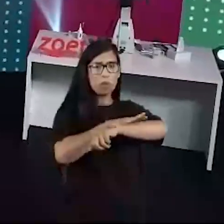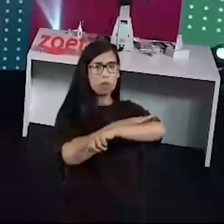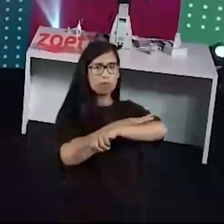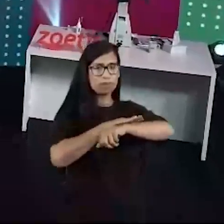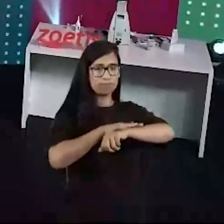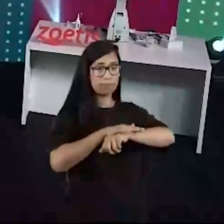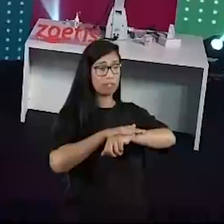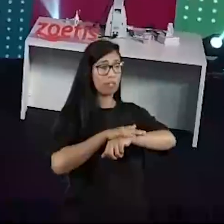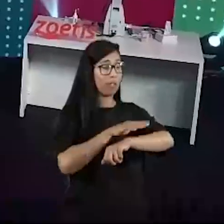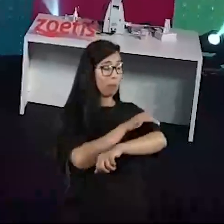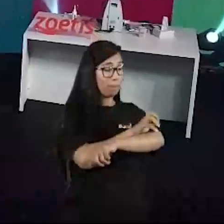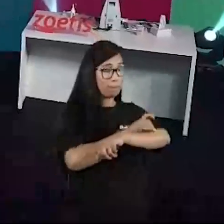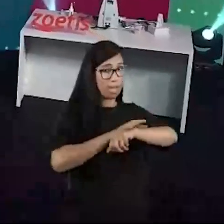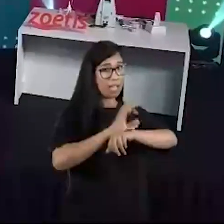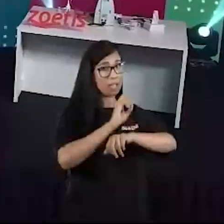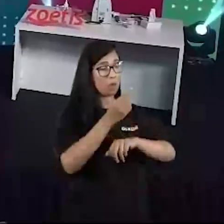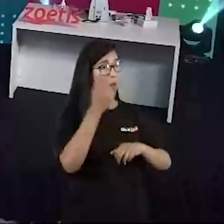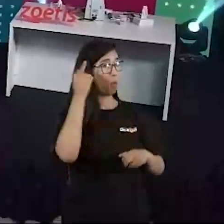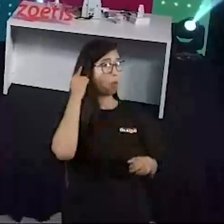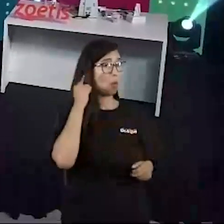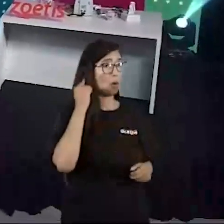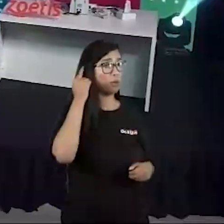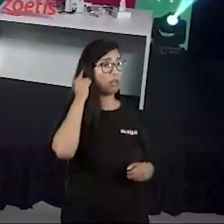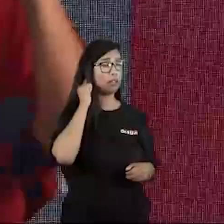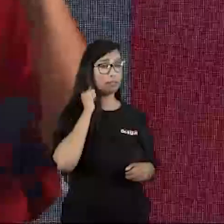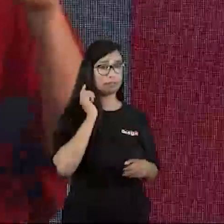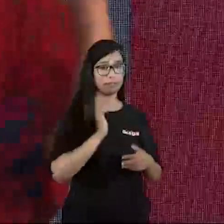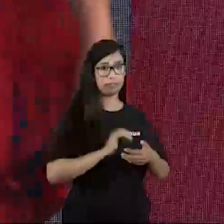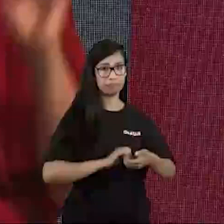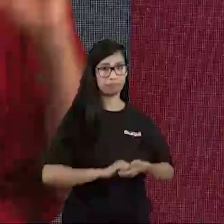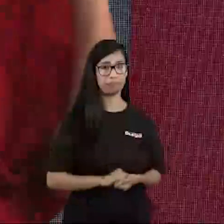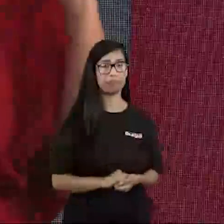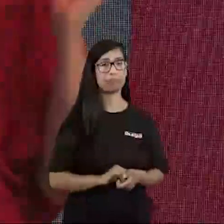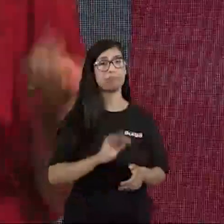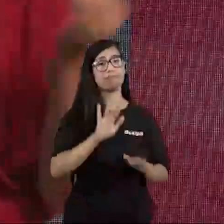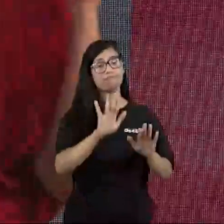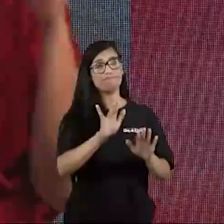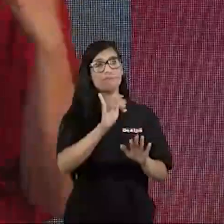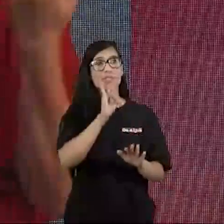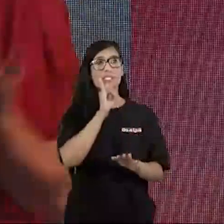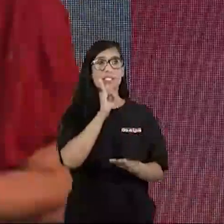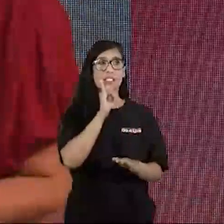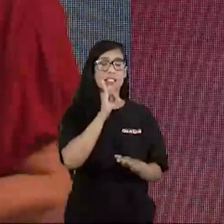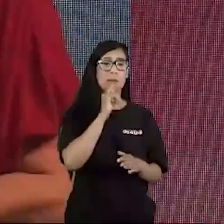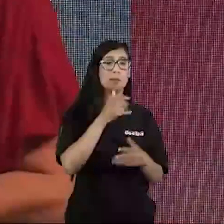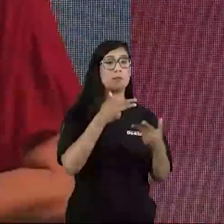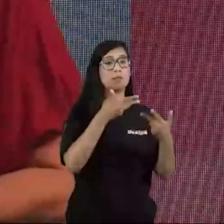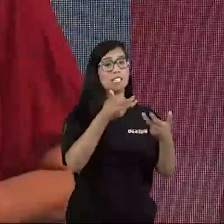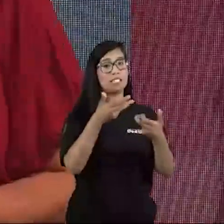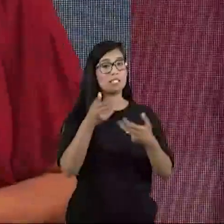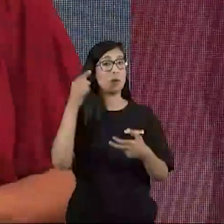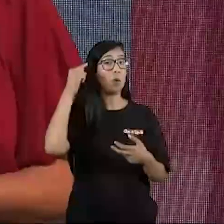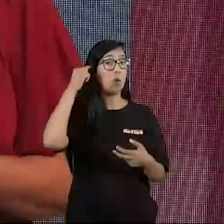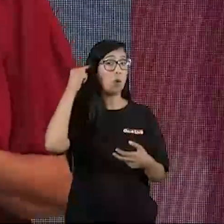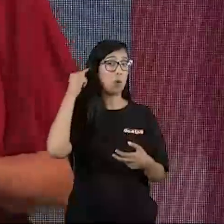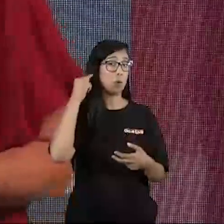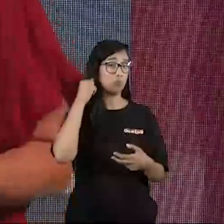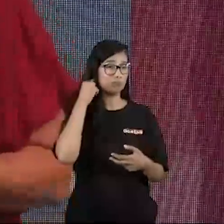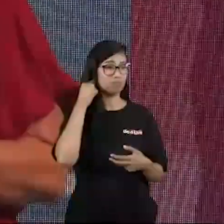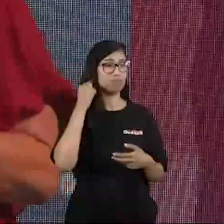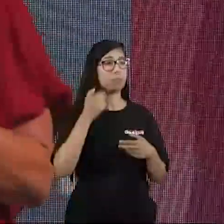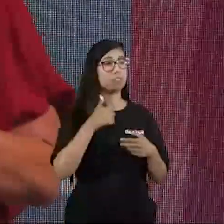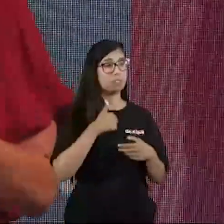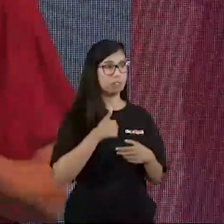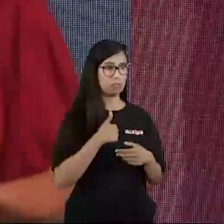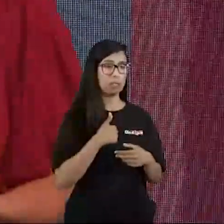de orelha? Veja. Ouvido. Orelha, eu não faço cultura para otite externa regularmente. Eu até